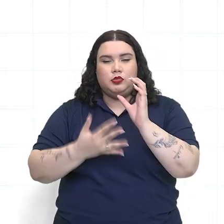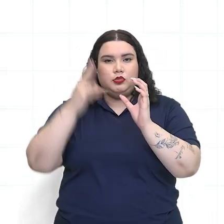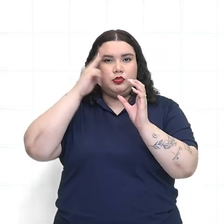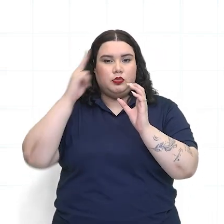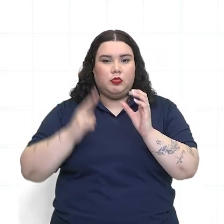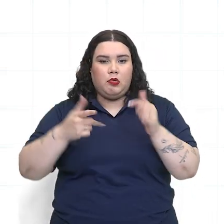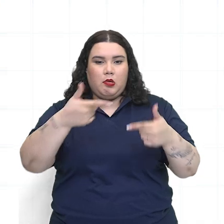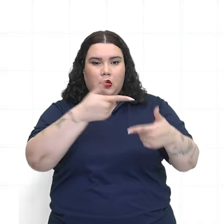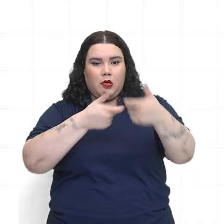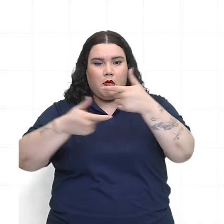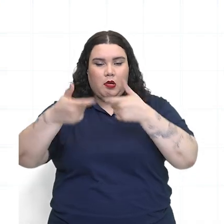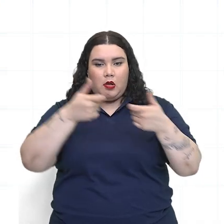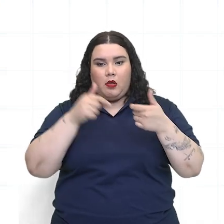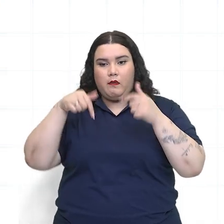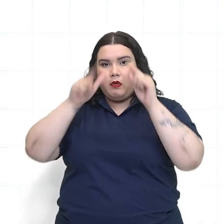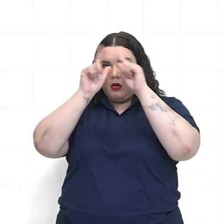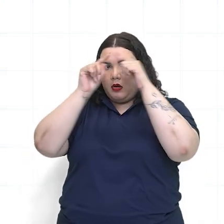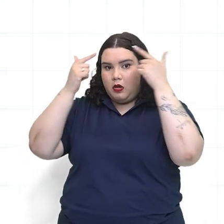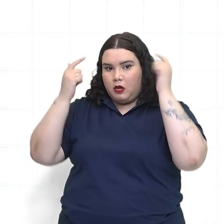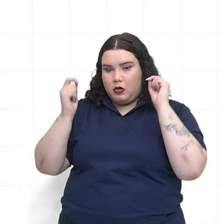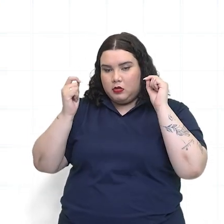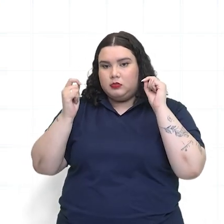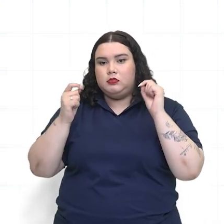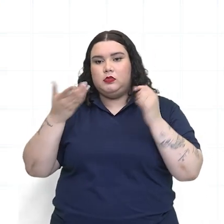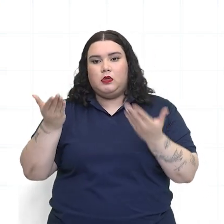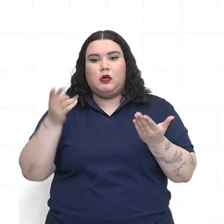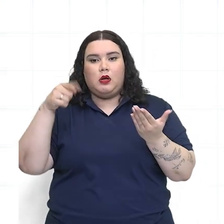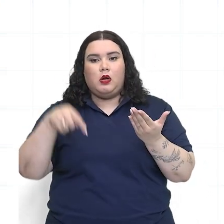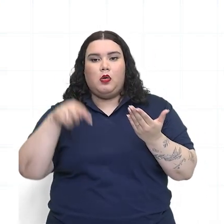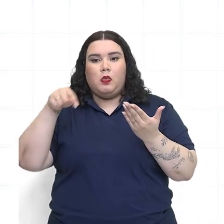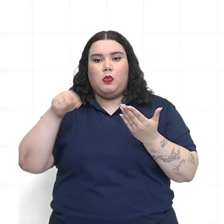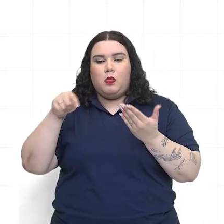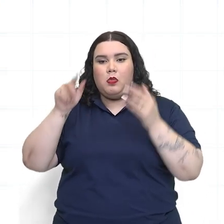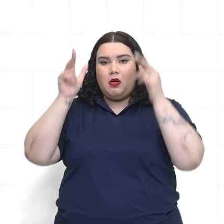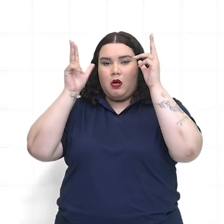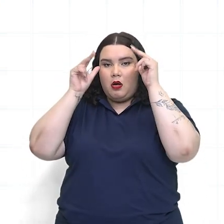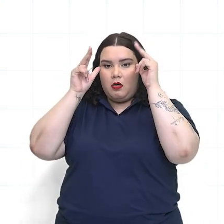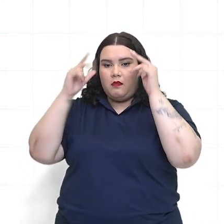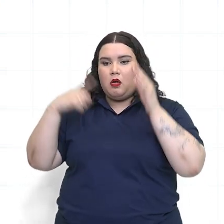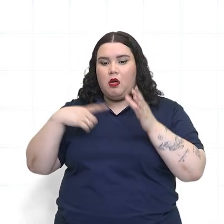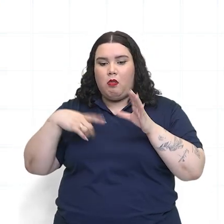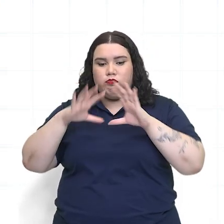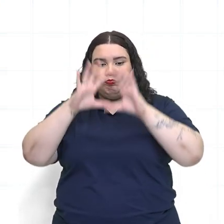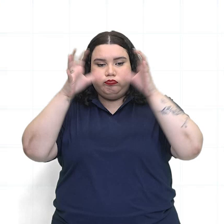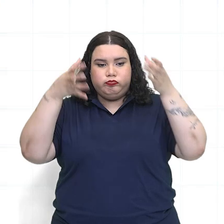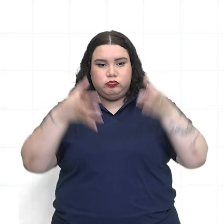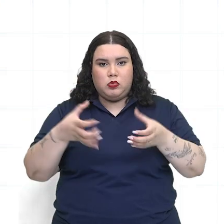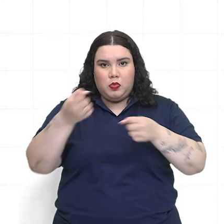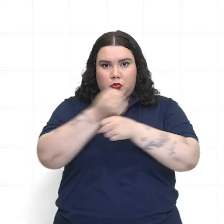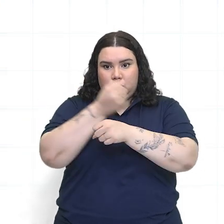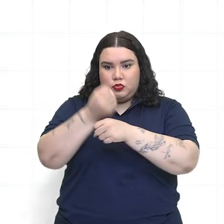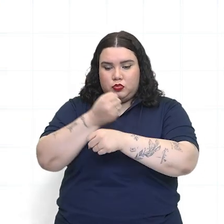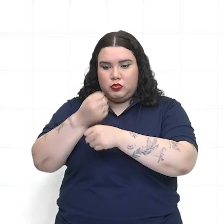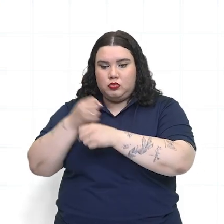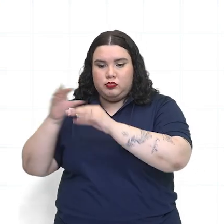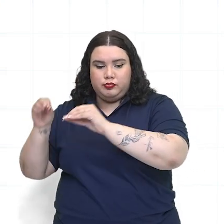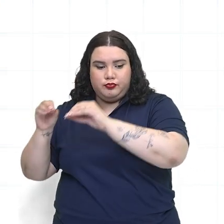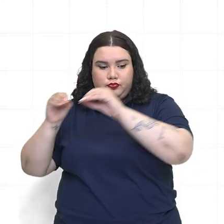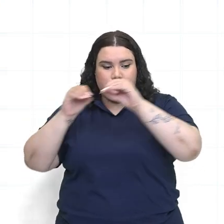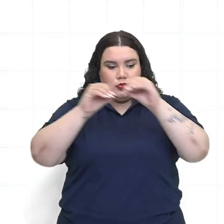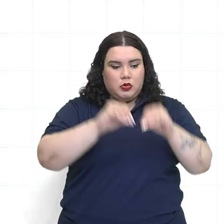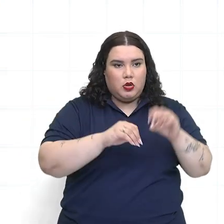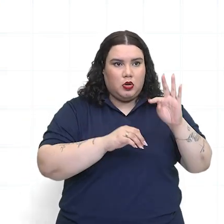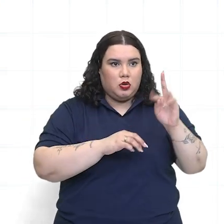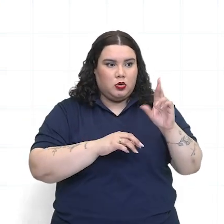guerra dos gregos com os troianos, que no caso esse cavalo aí, ele foi colocado, né, no território dos